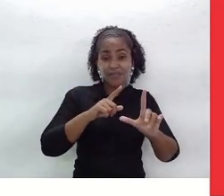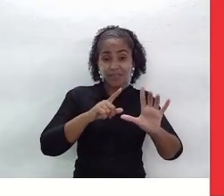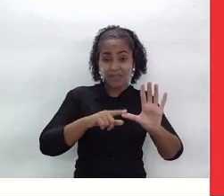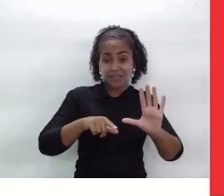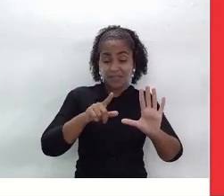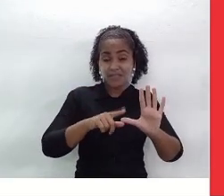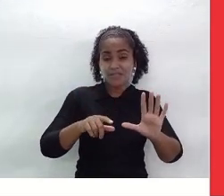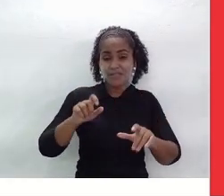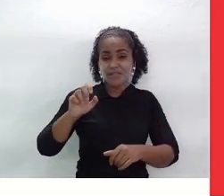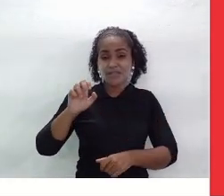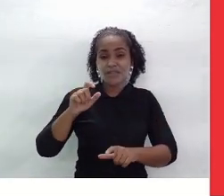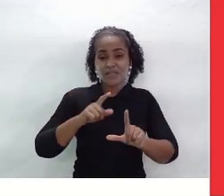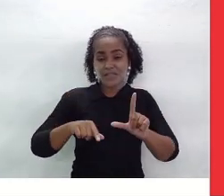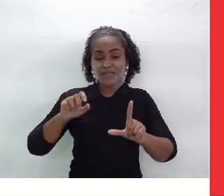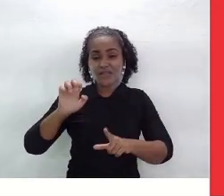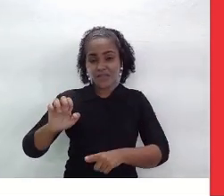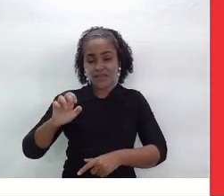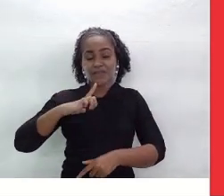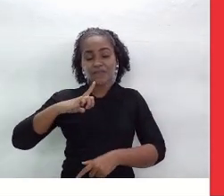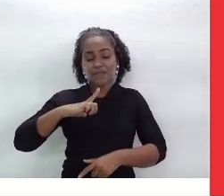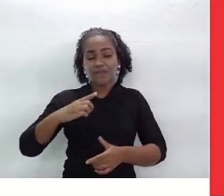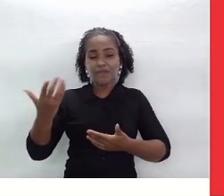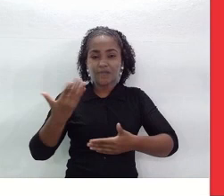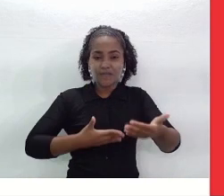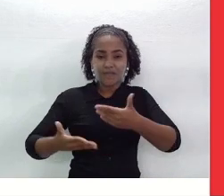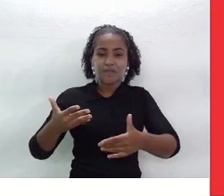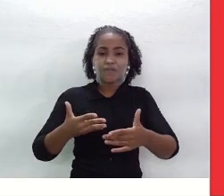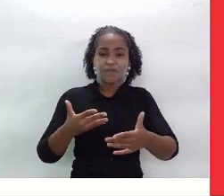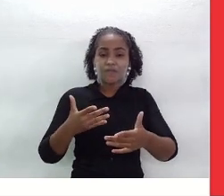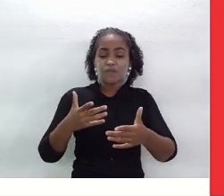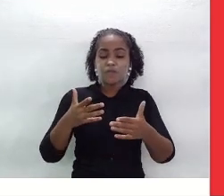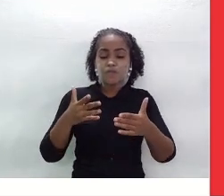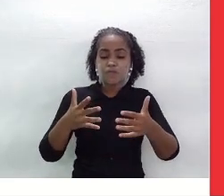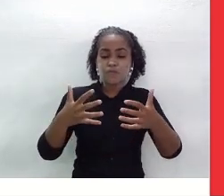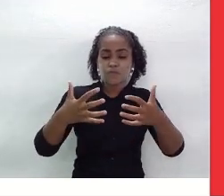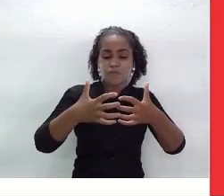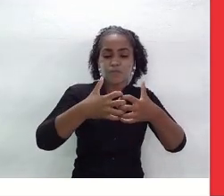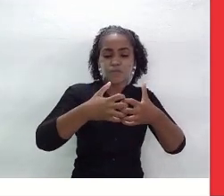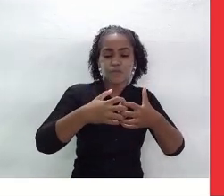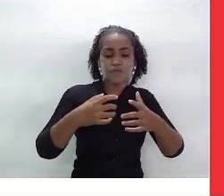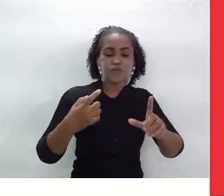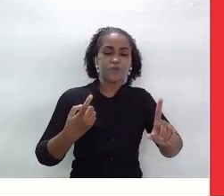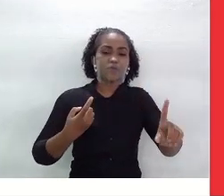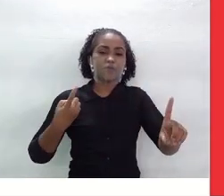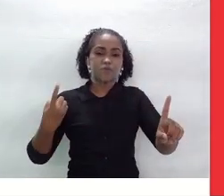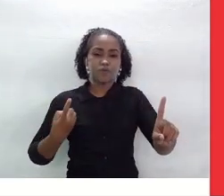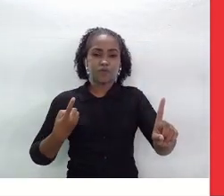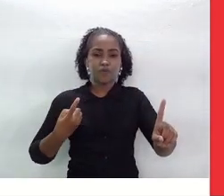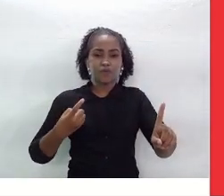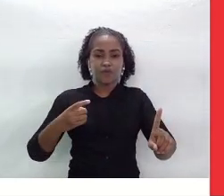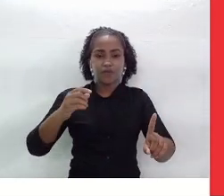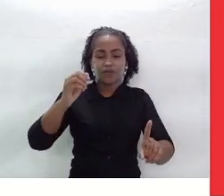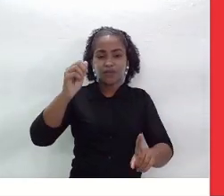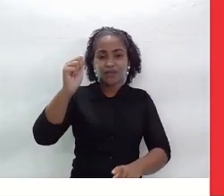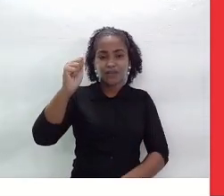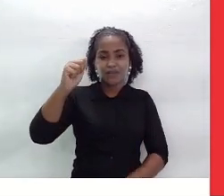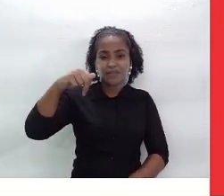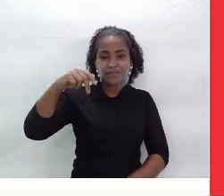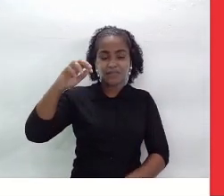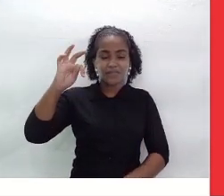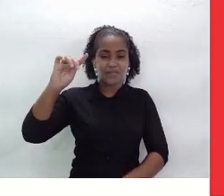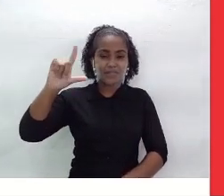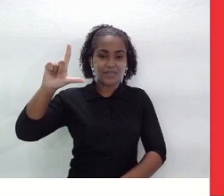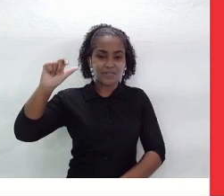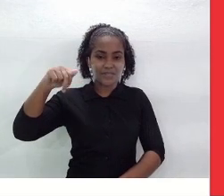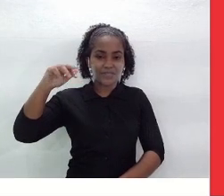lenda relacionada à existência de um continente perdido denominado Atlantis. Então